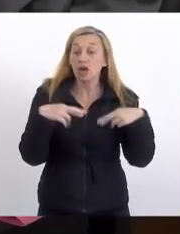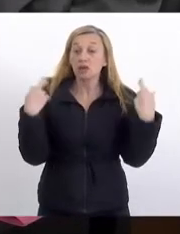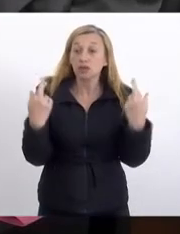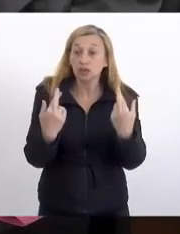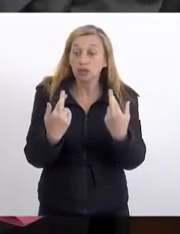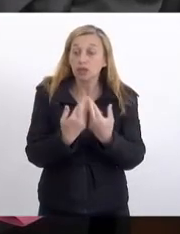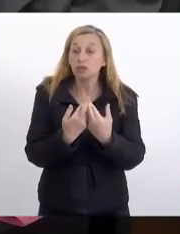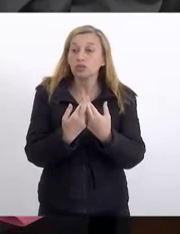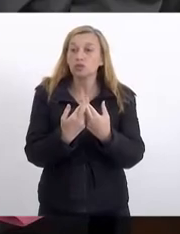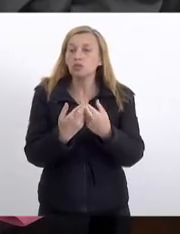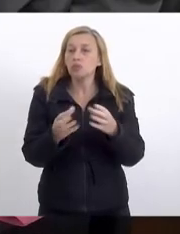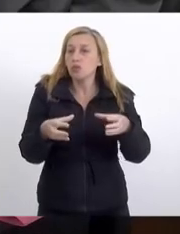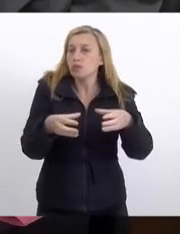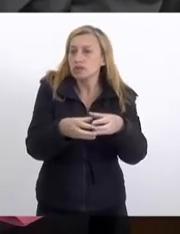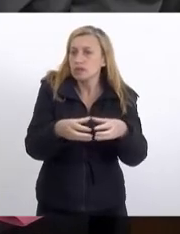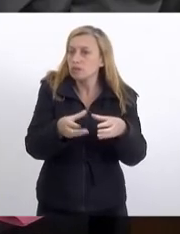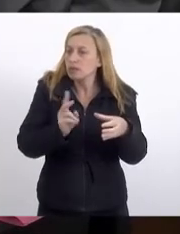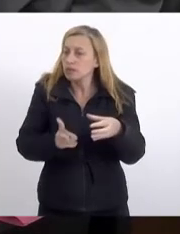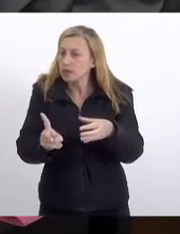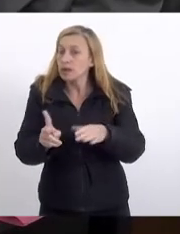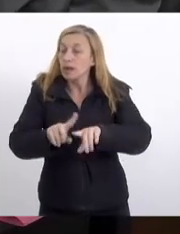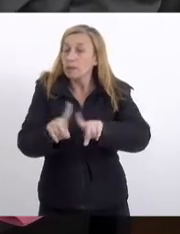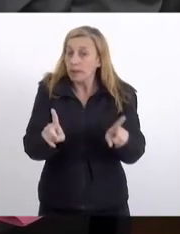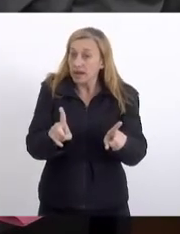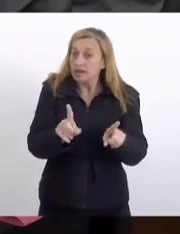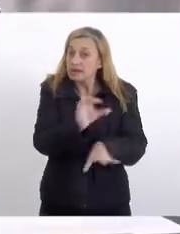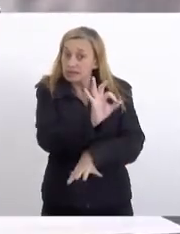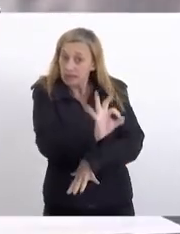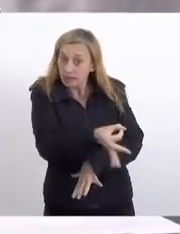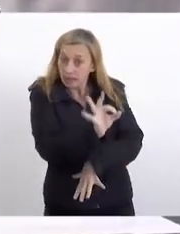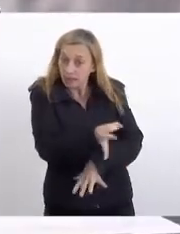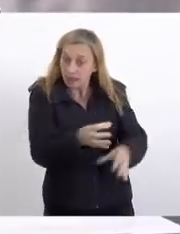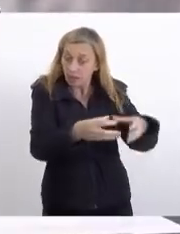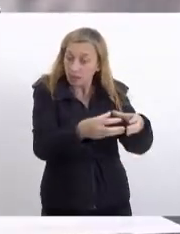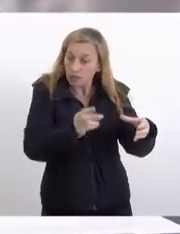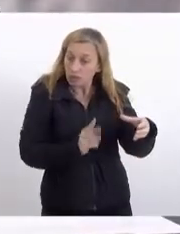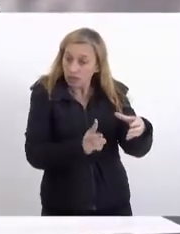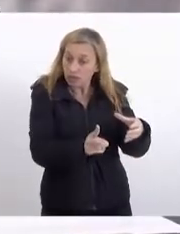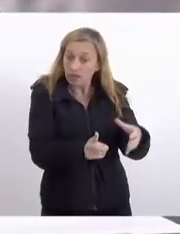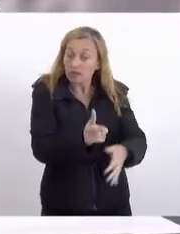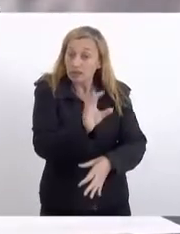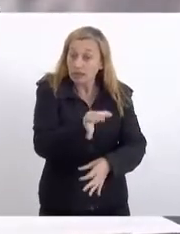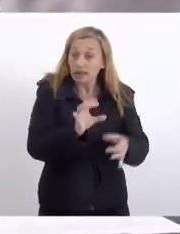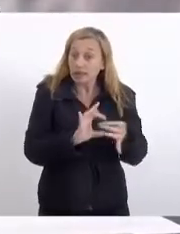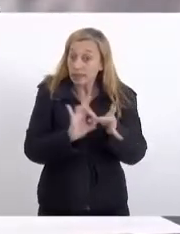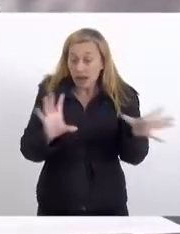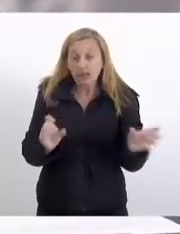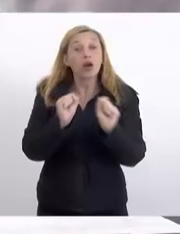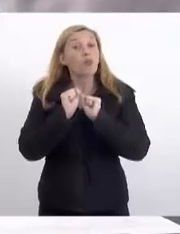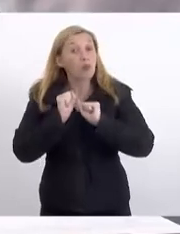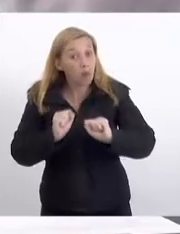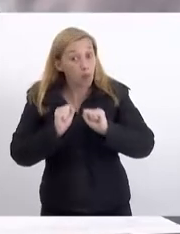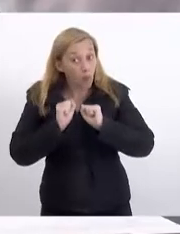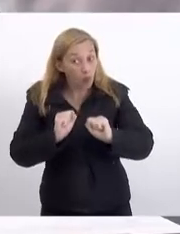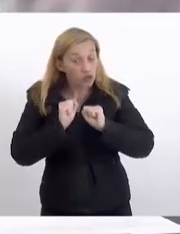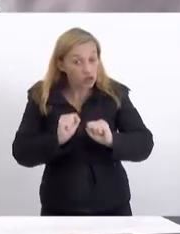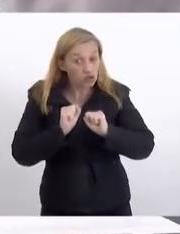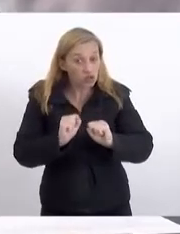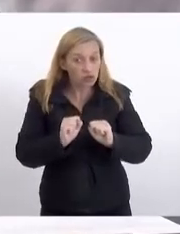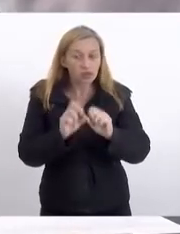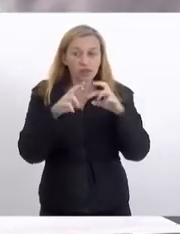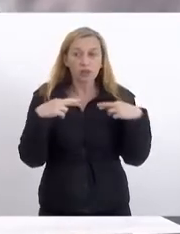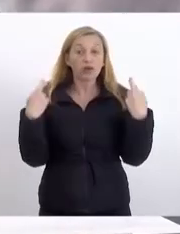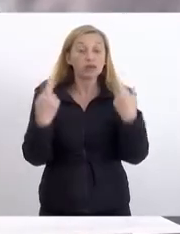comissões permanentes, eventualmente, devidamente autorizada, pode fazer uma